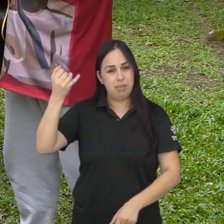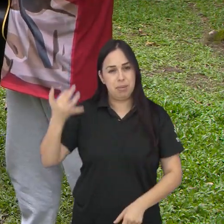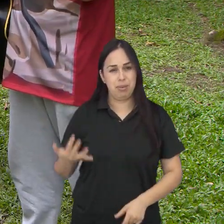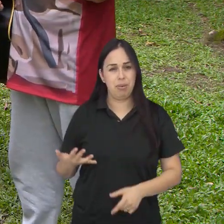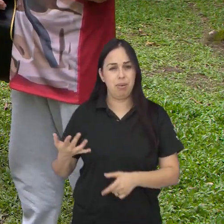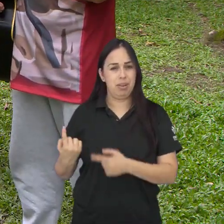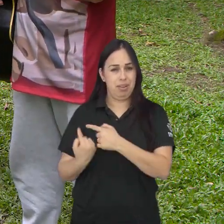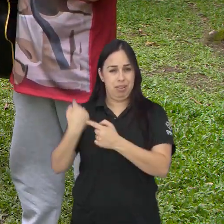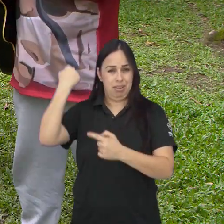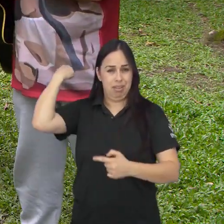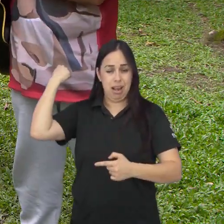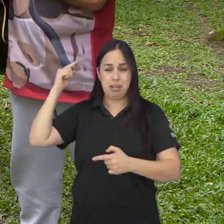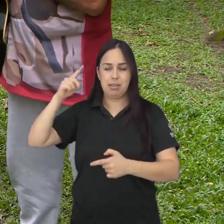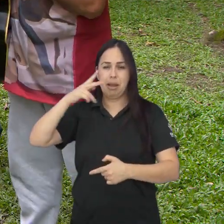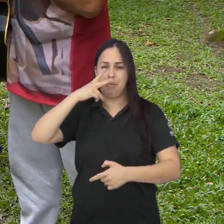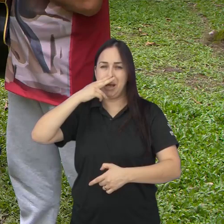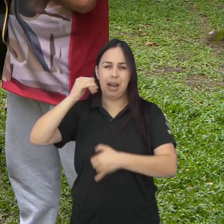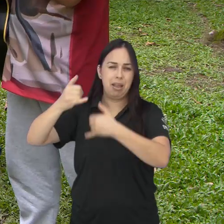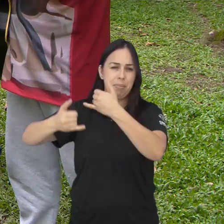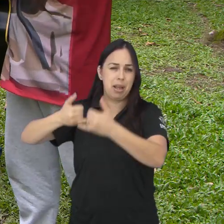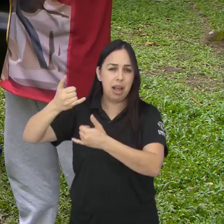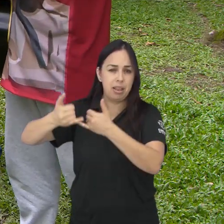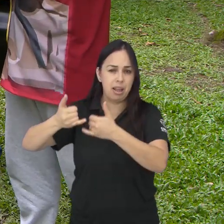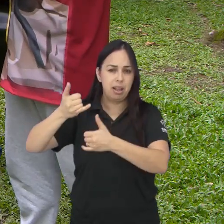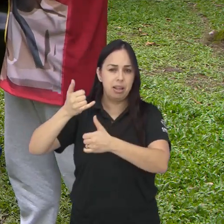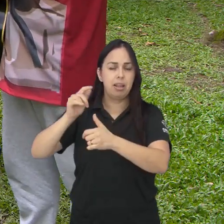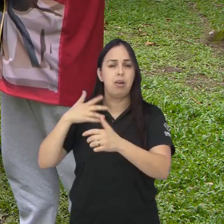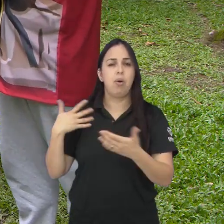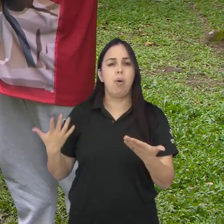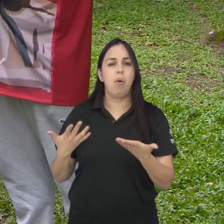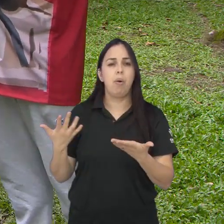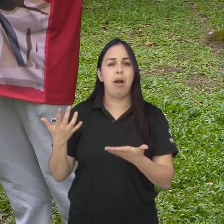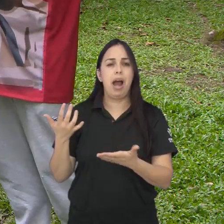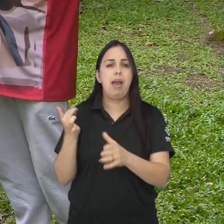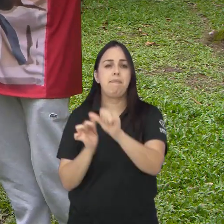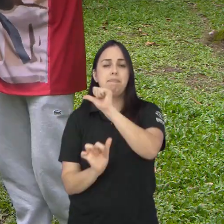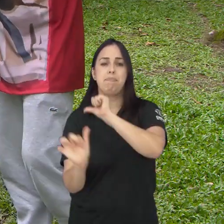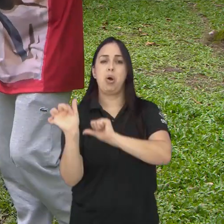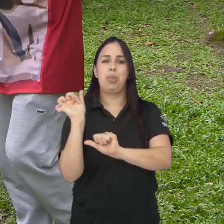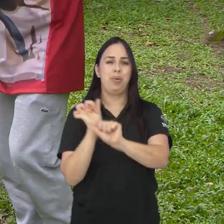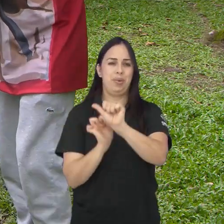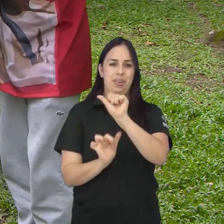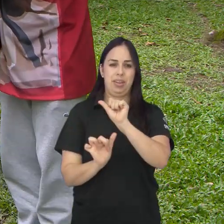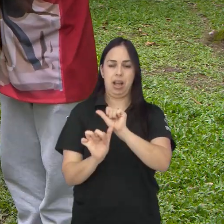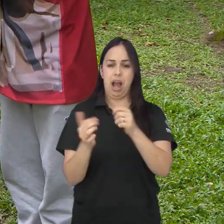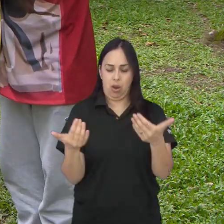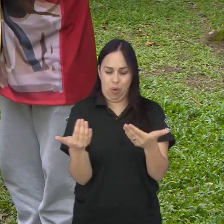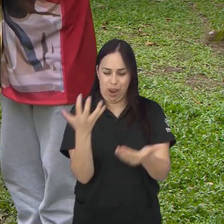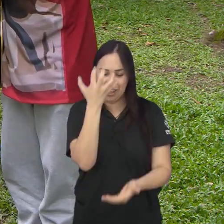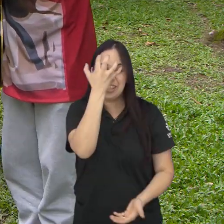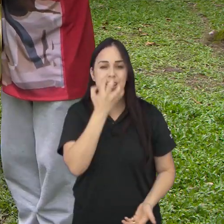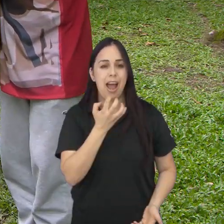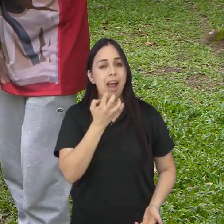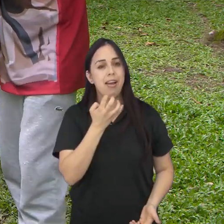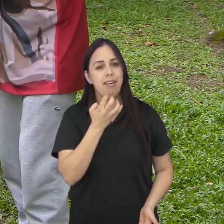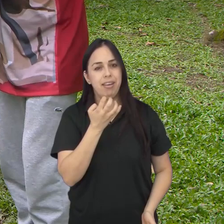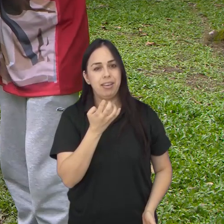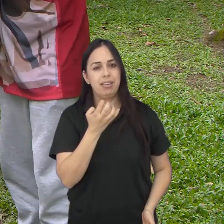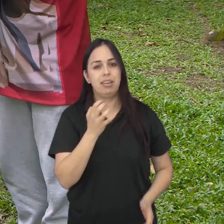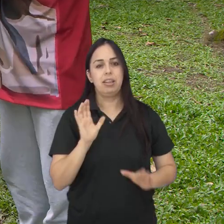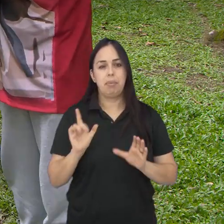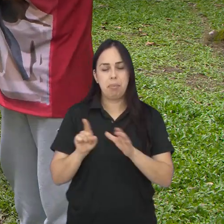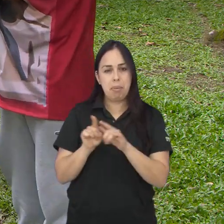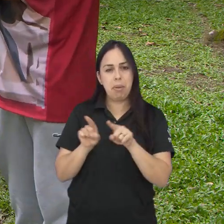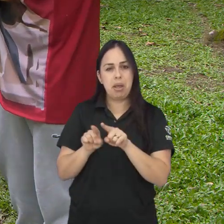atrás, não foi uma brincadeira, né? No começo a gente brincava de folia, hoje a gente já leva mais a sério, né? A gente já